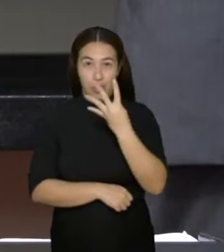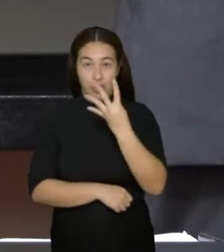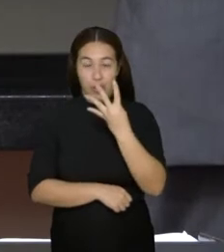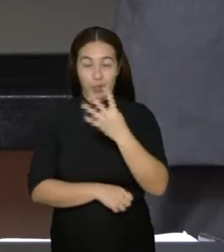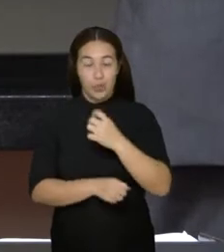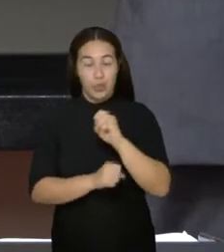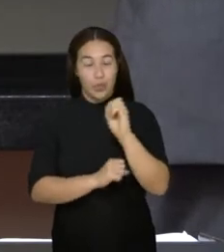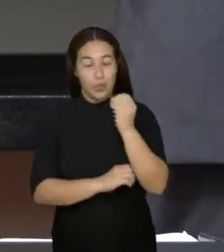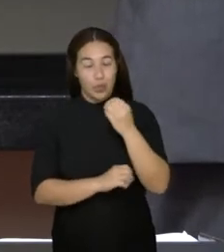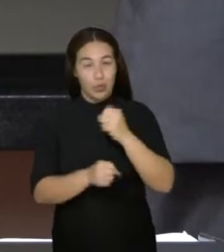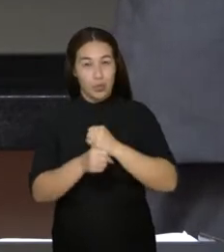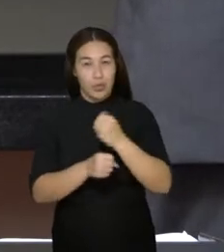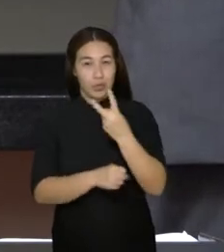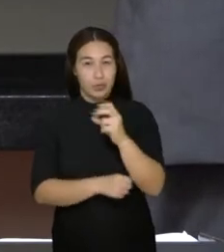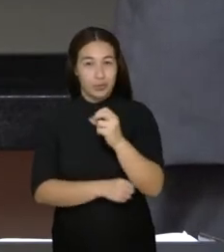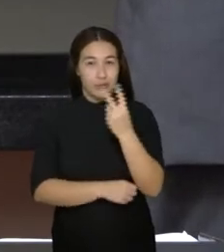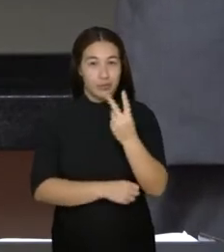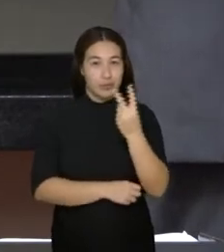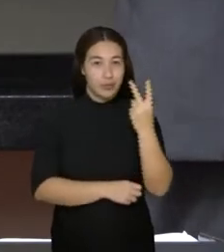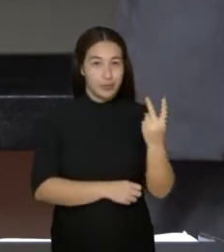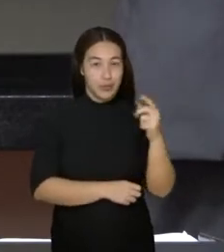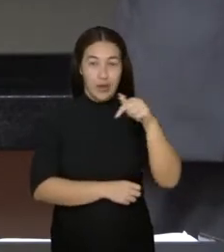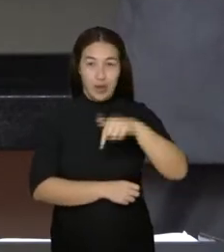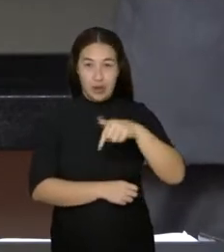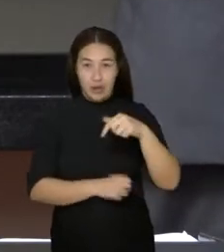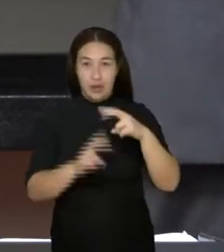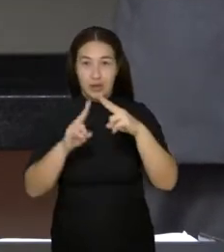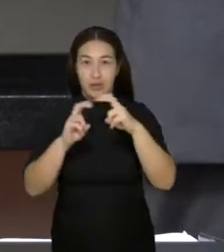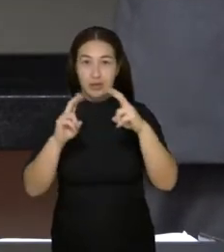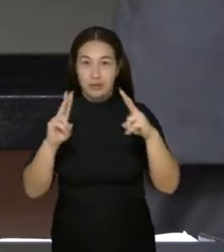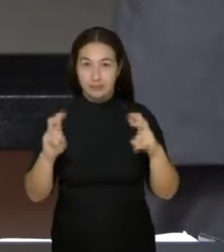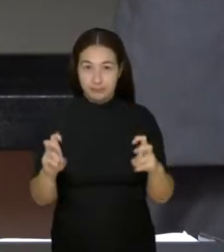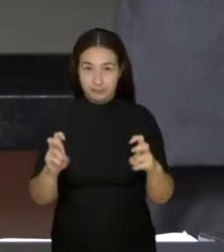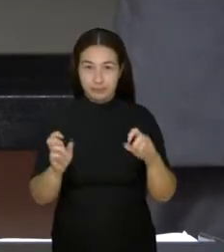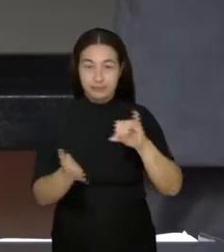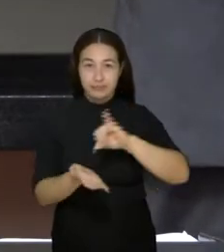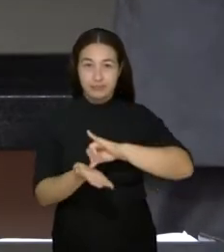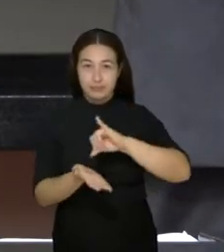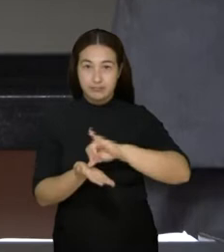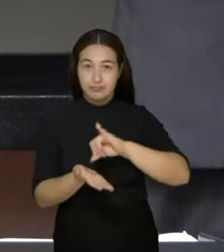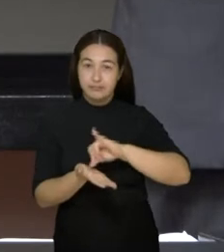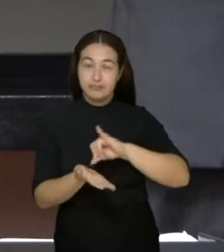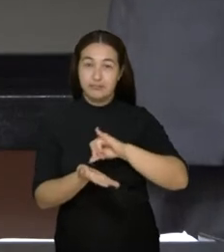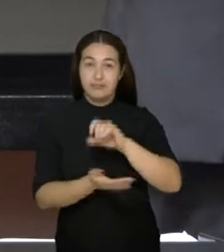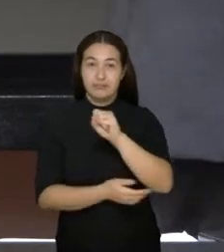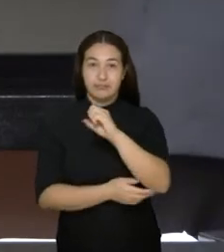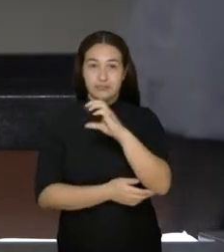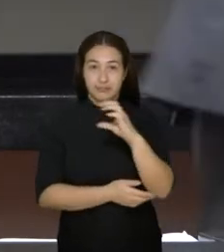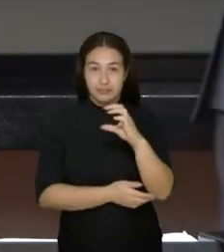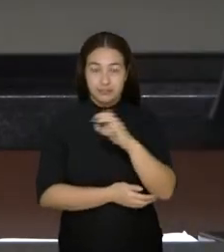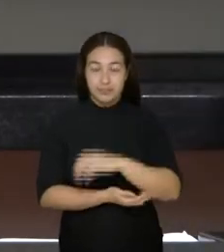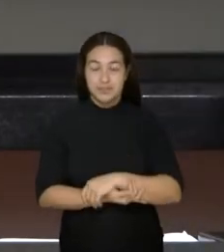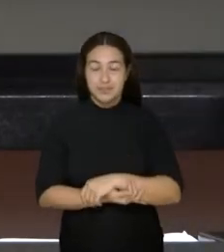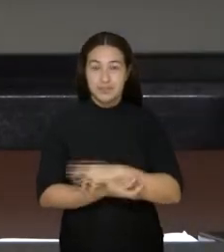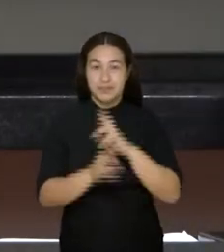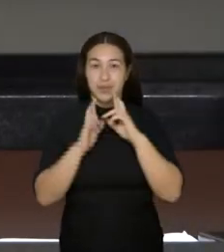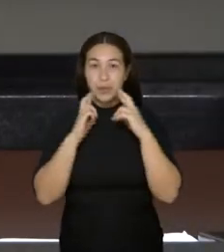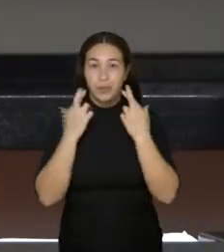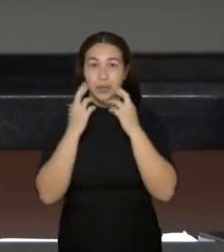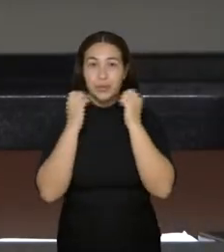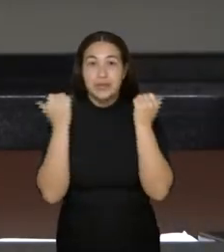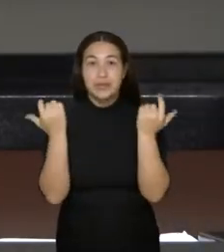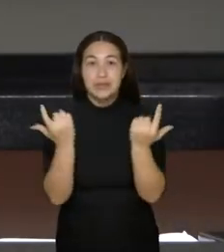2022 nessa cidade em Florianópolis capital do Estado de Santa Catarina reuniu-se a Assembleia Legislativa em sessão ordinária